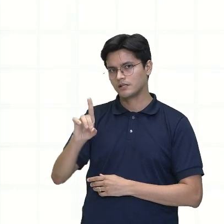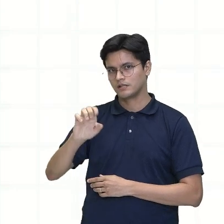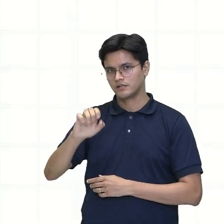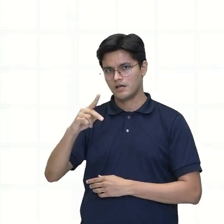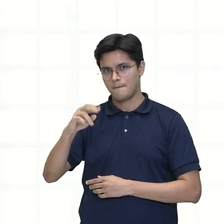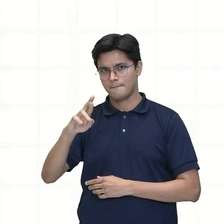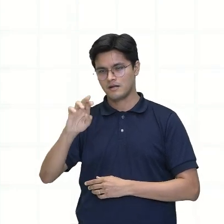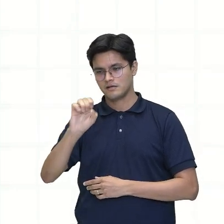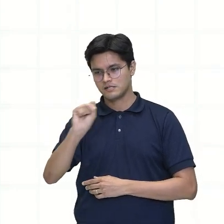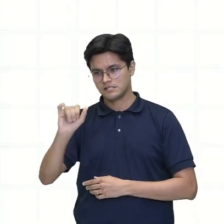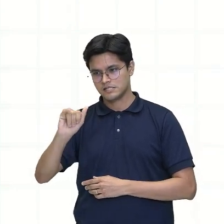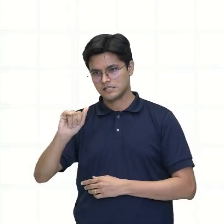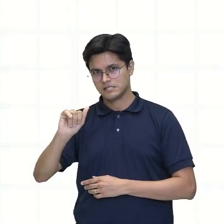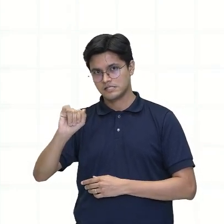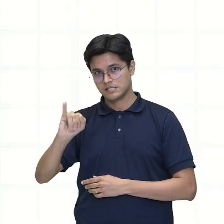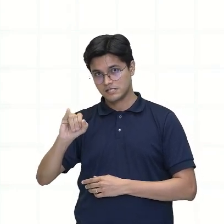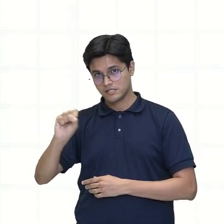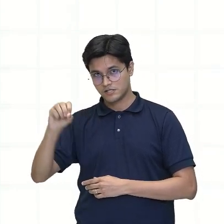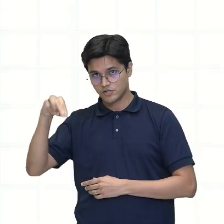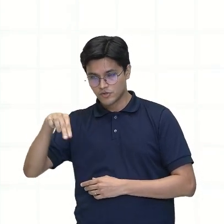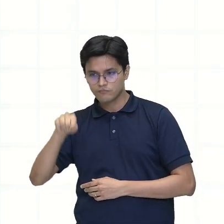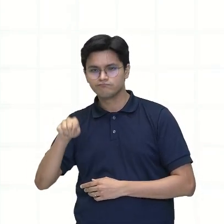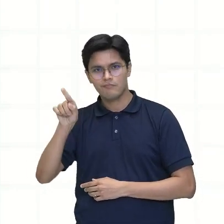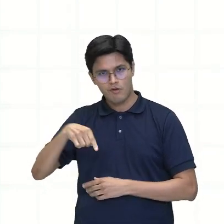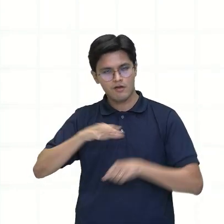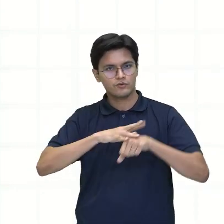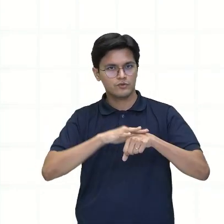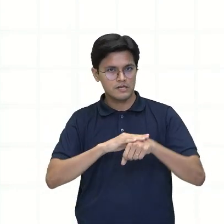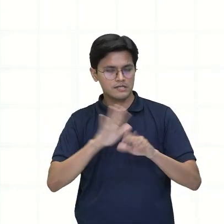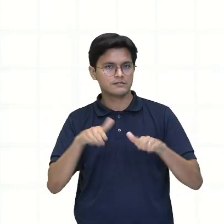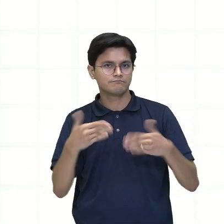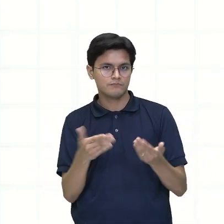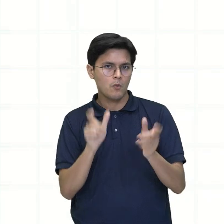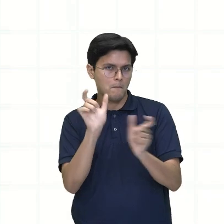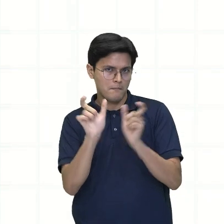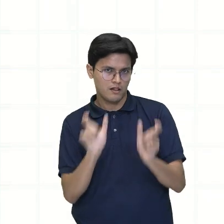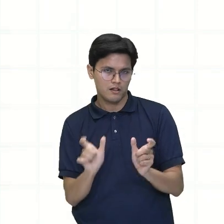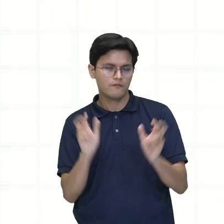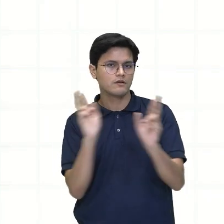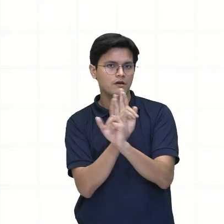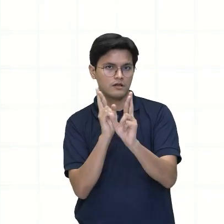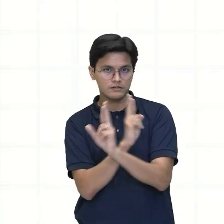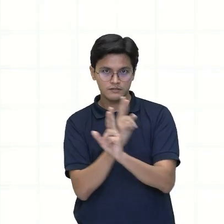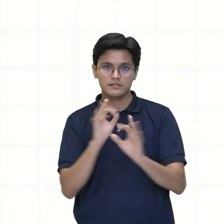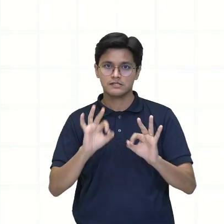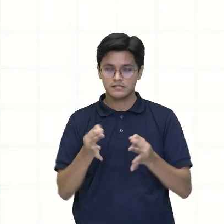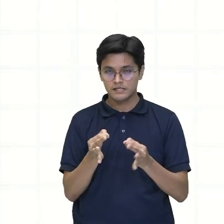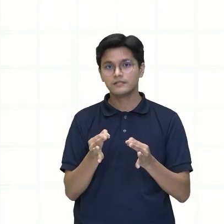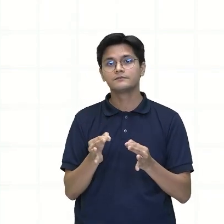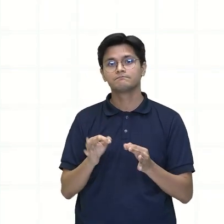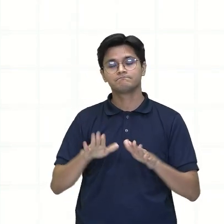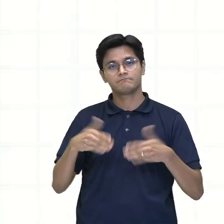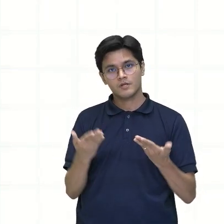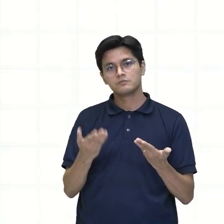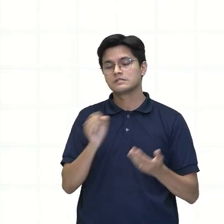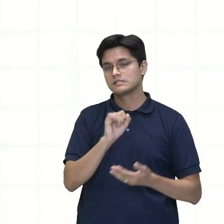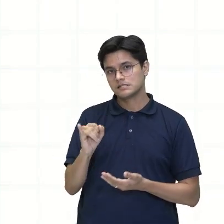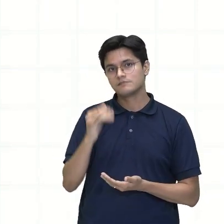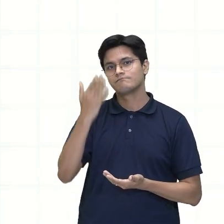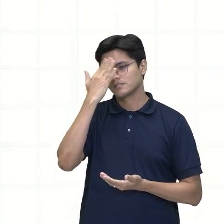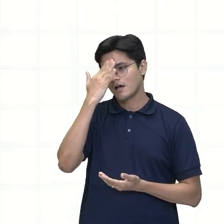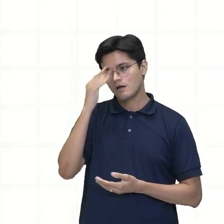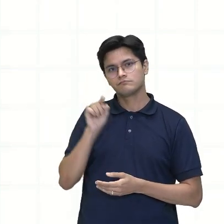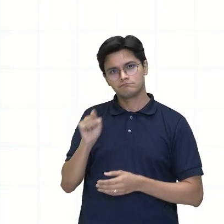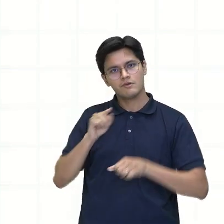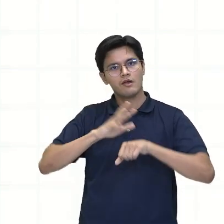nosso corpo, a depressão? Então, medical. Então, não é algo que precisa de um médico? Então, tá tudo